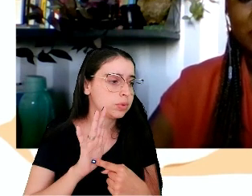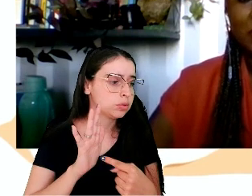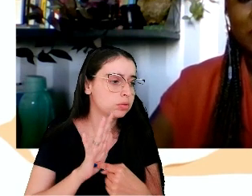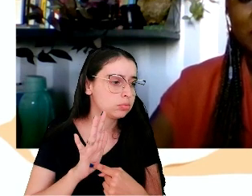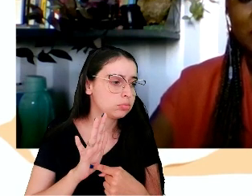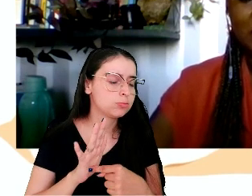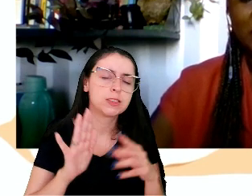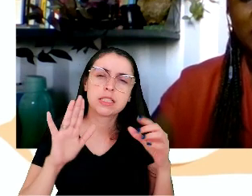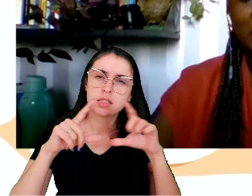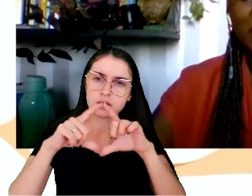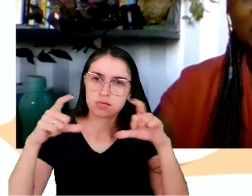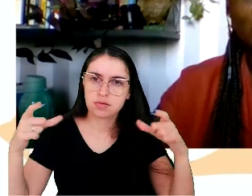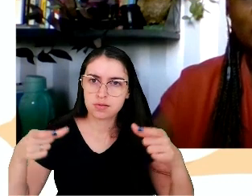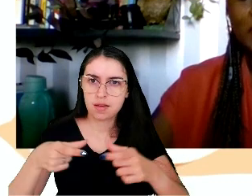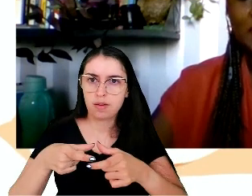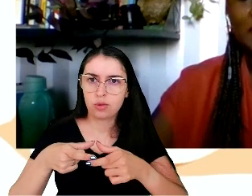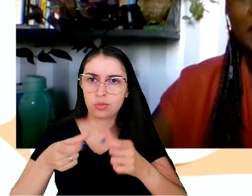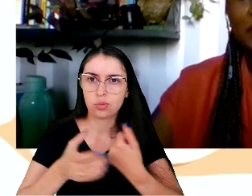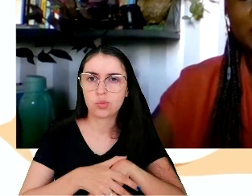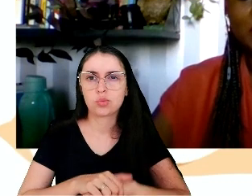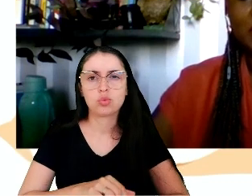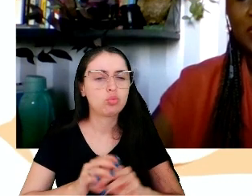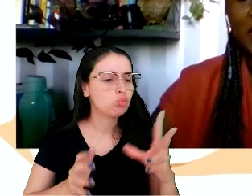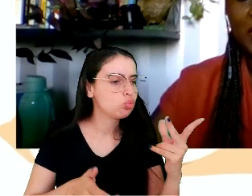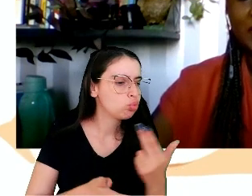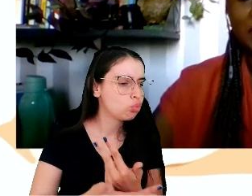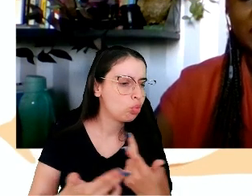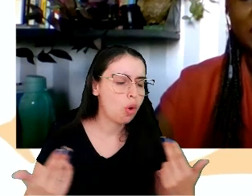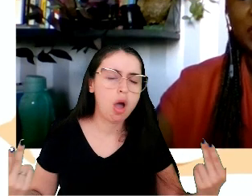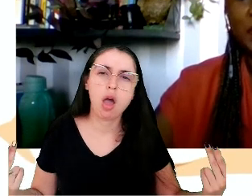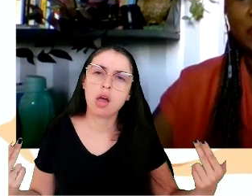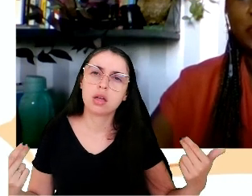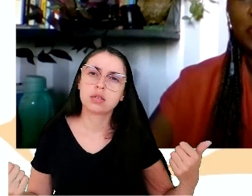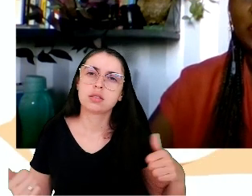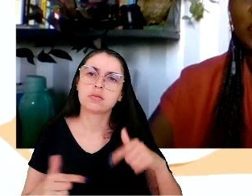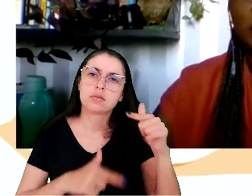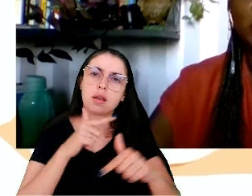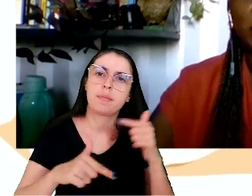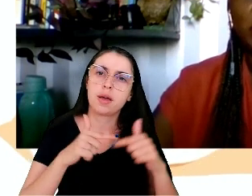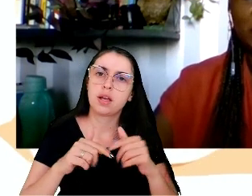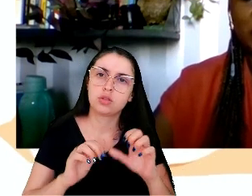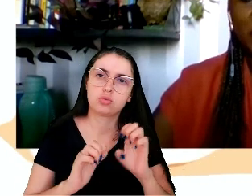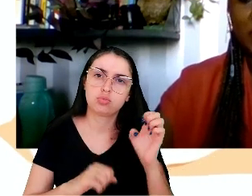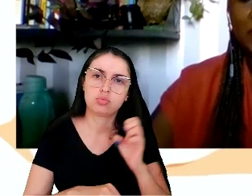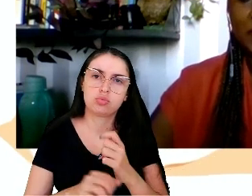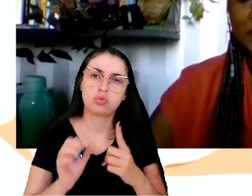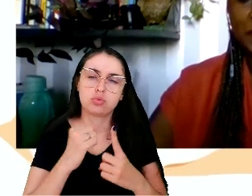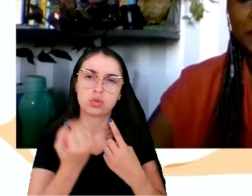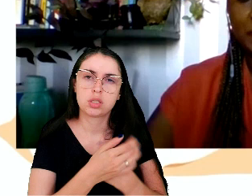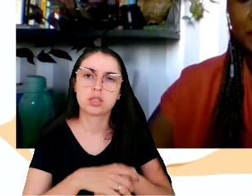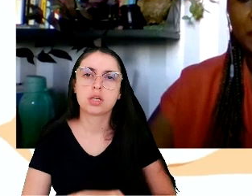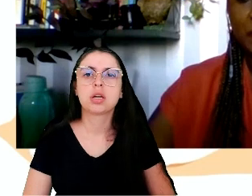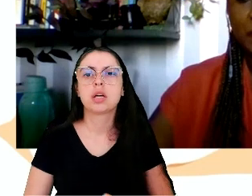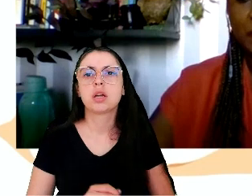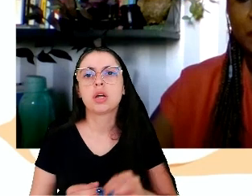central em todas as demandas sociais que nós temos para a construção de políticas públicas.